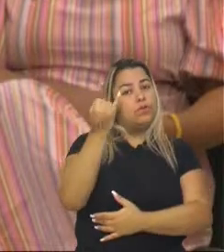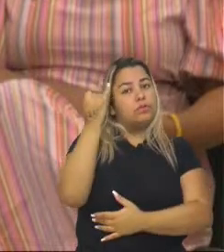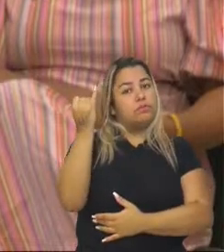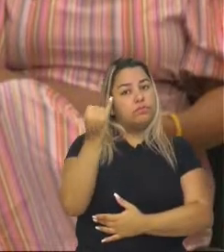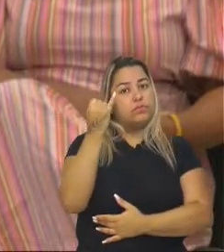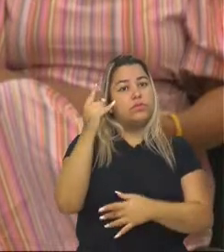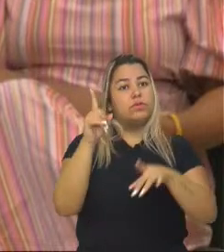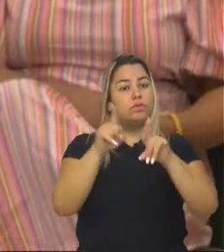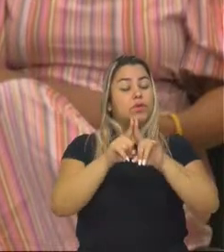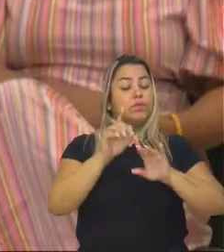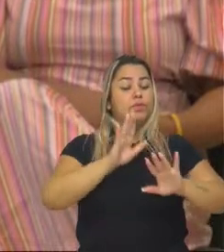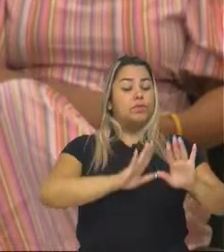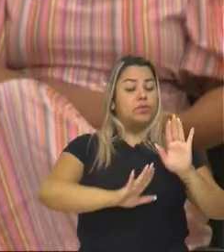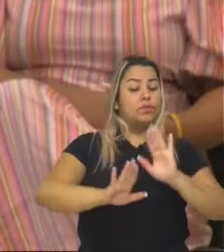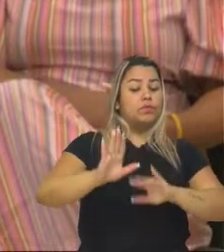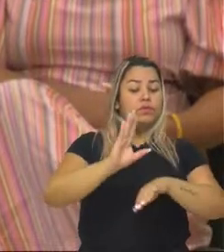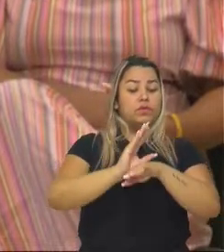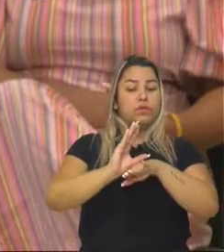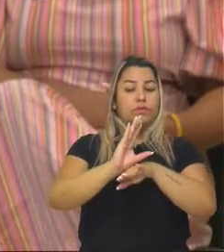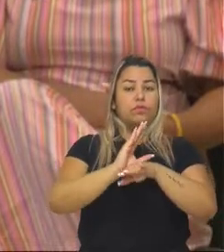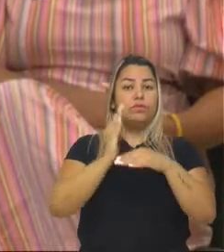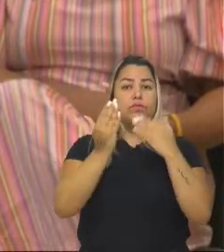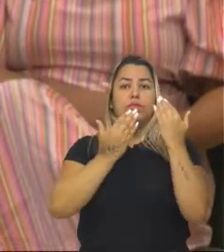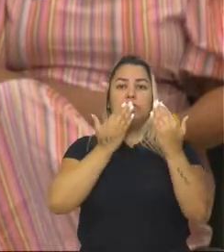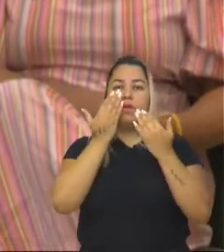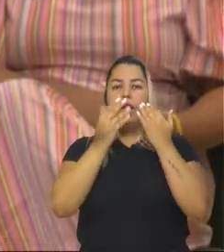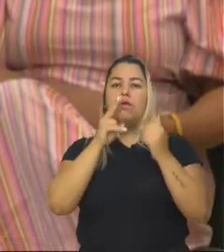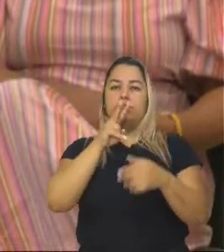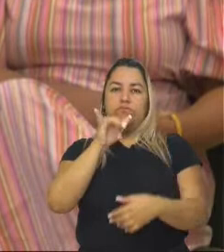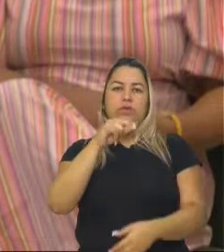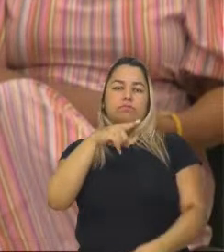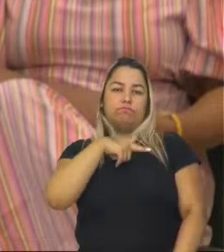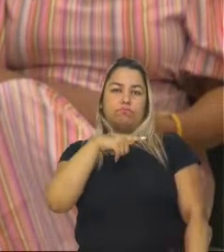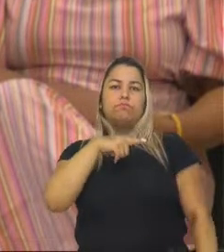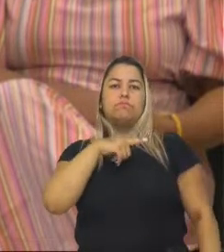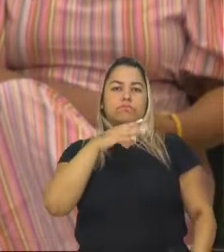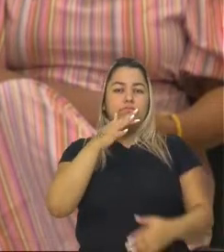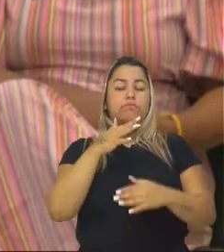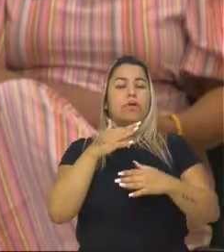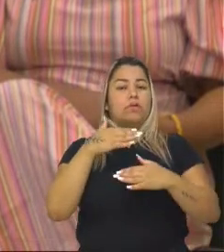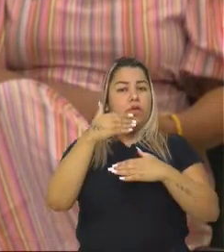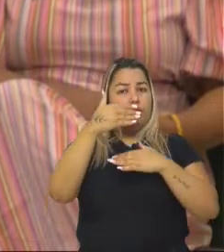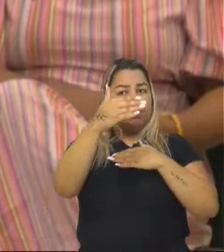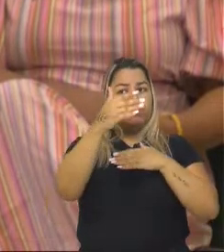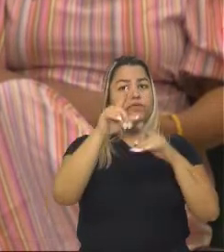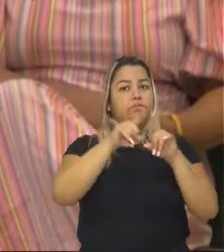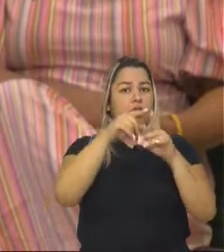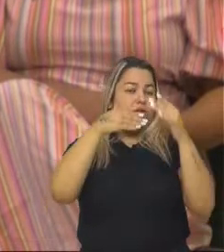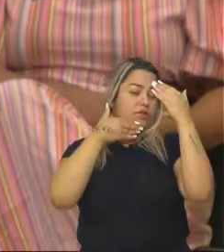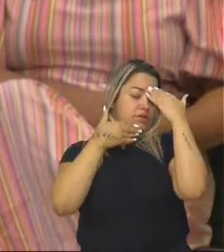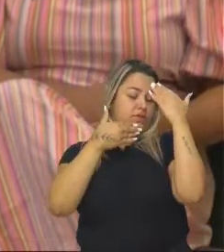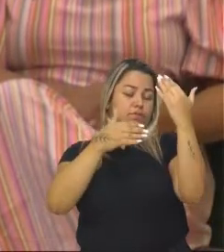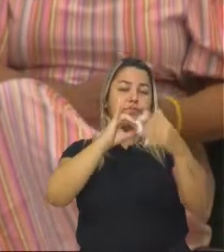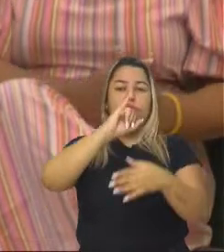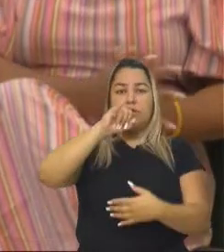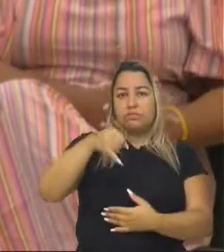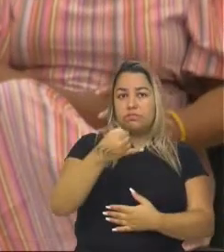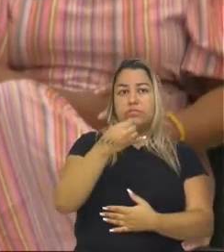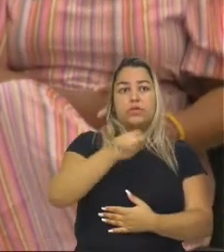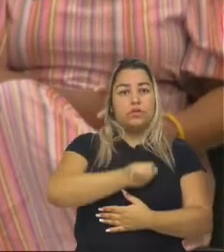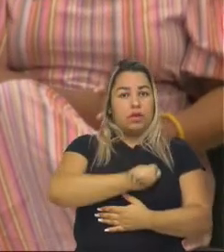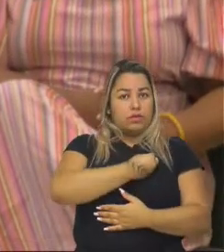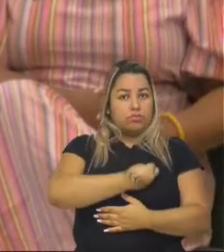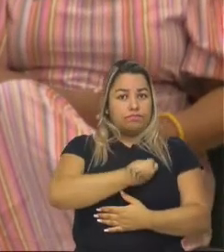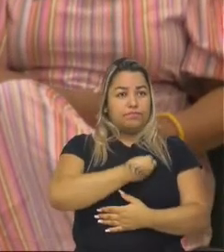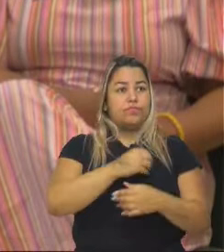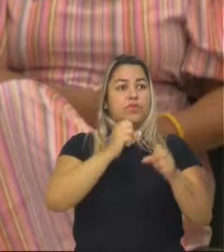para o cuidado que o Conselho de Psicologia vai ter que ter daqui para frente. Então, agradeço a oportunidade de estar aqui hoje e de também